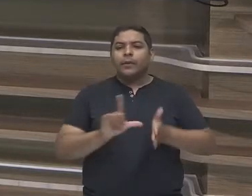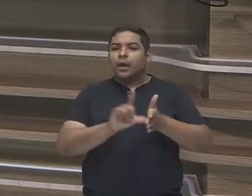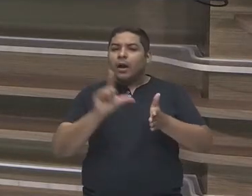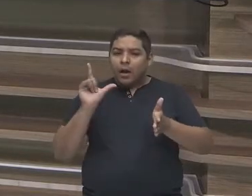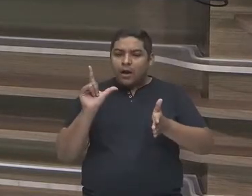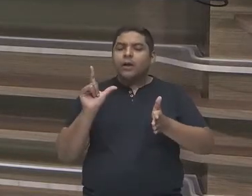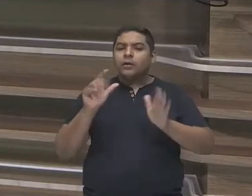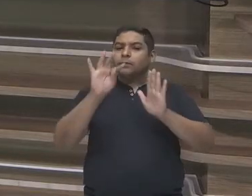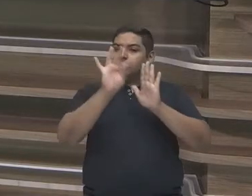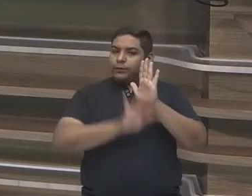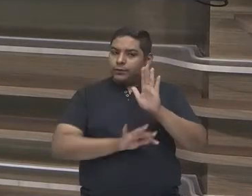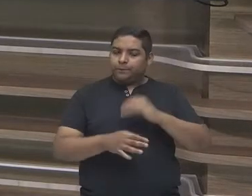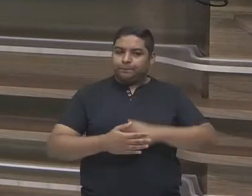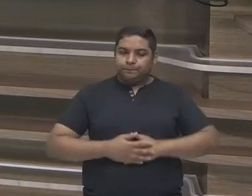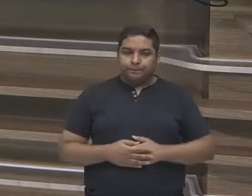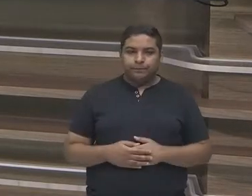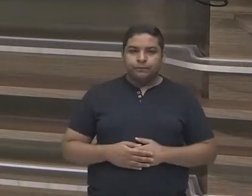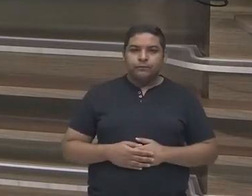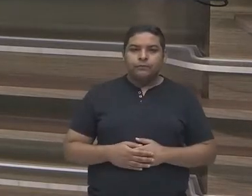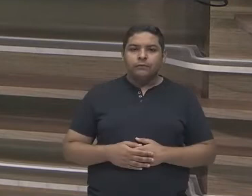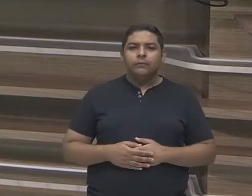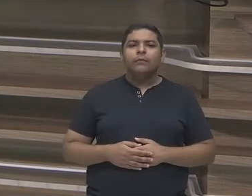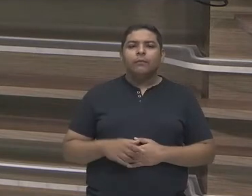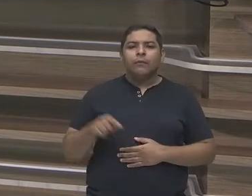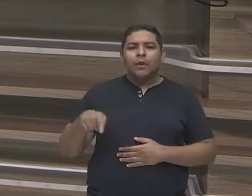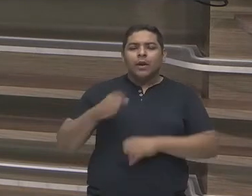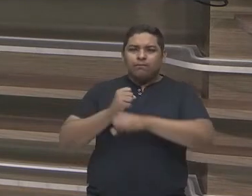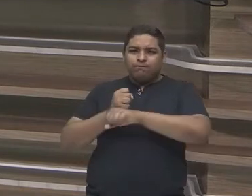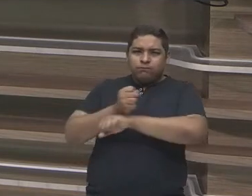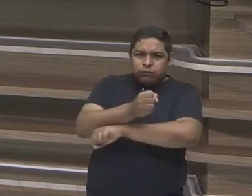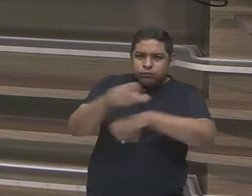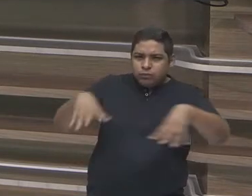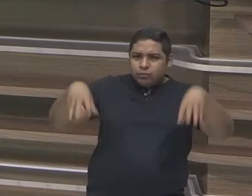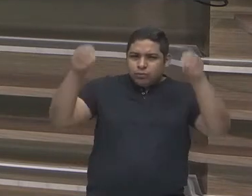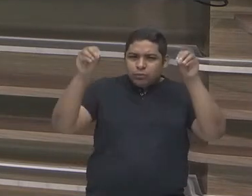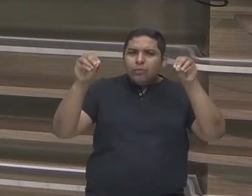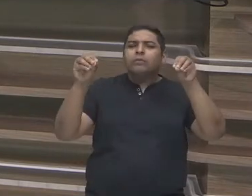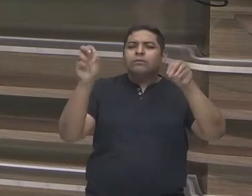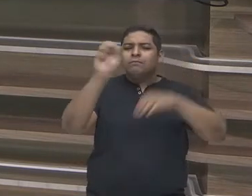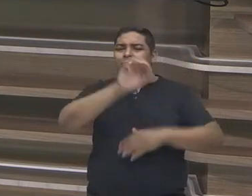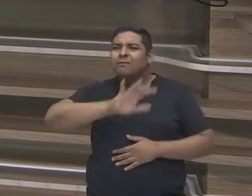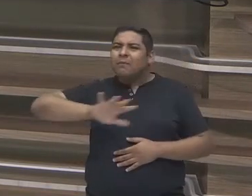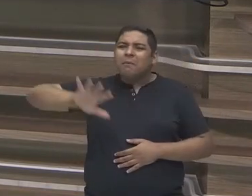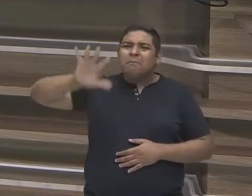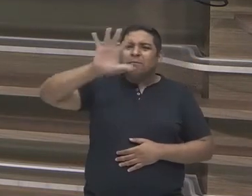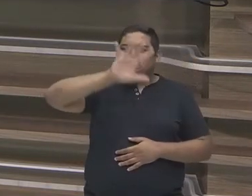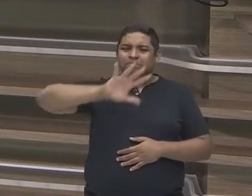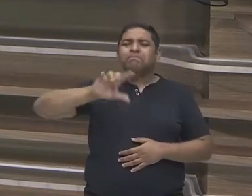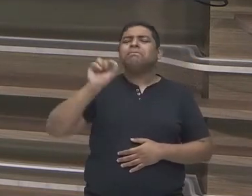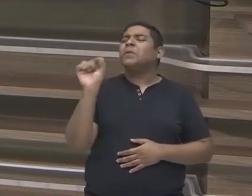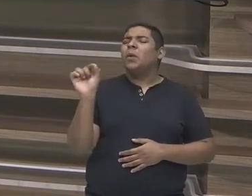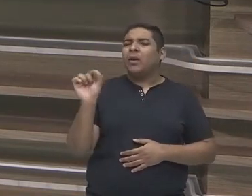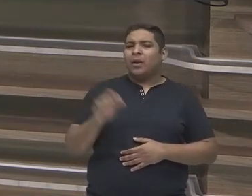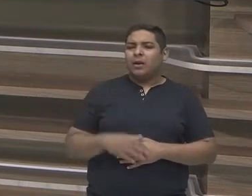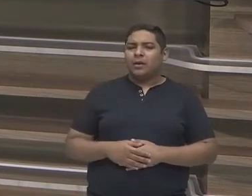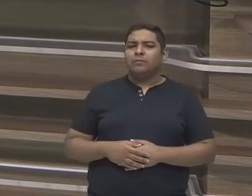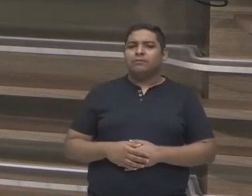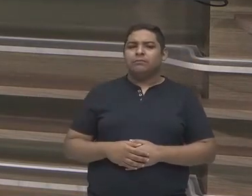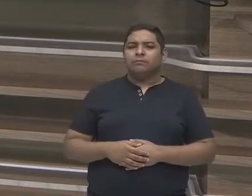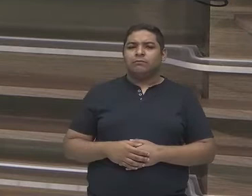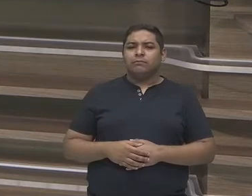no texto. Quando vocês pensarem a queda da Bastilha, vocês imaginem todo um aglomerado de pessoas